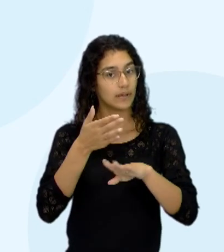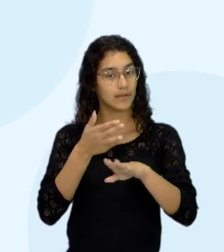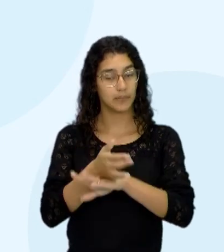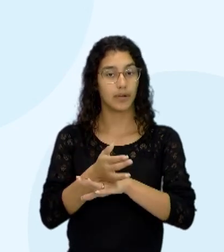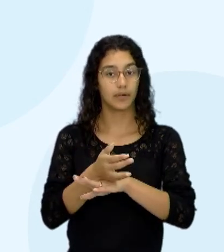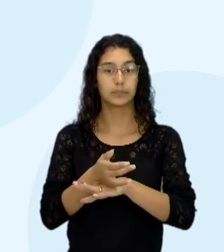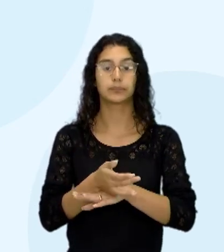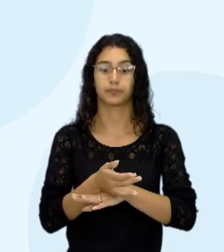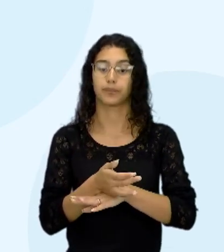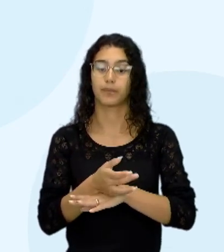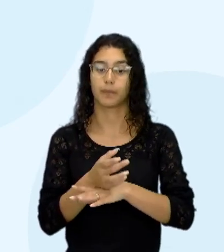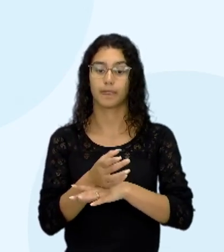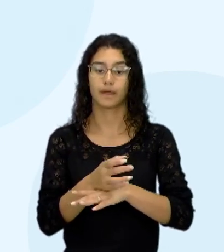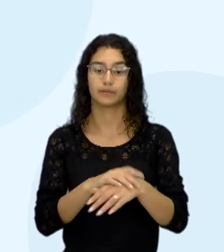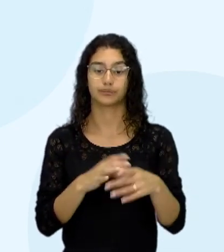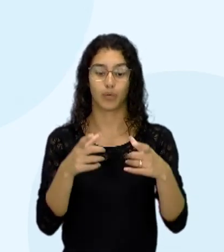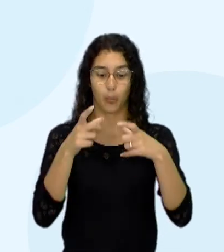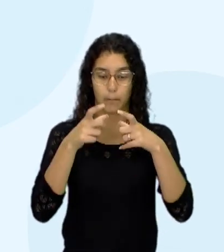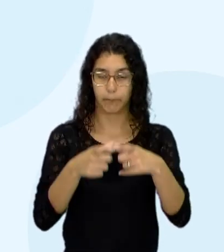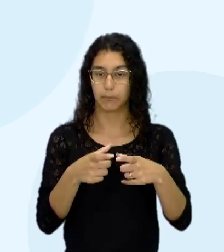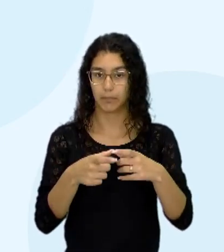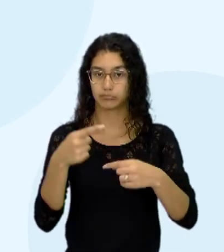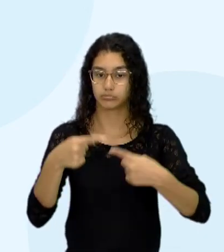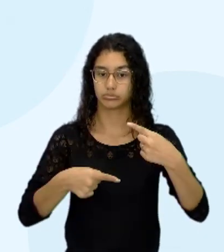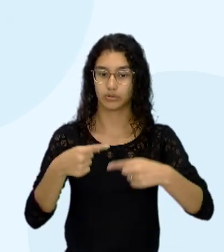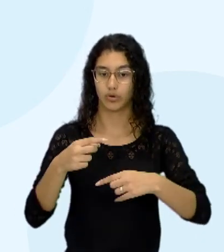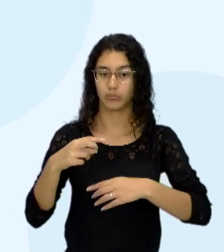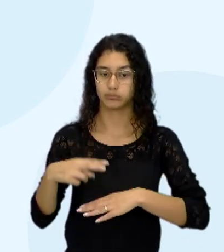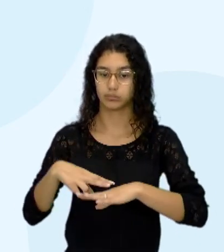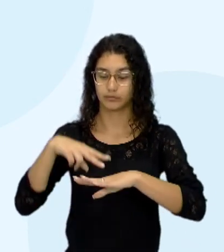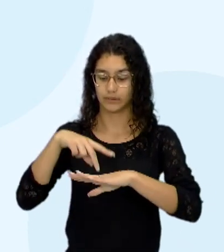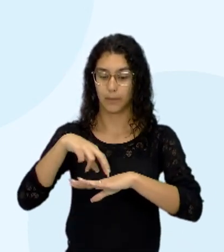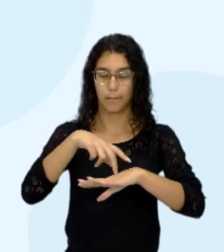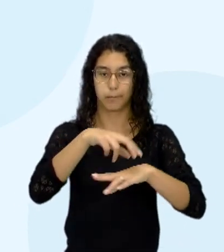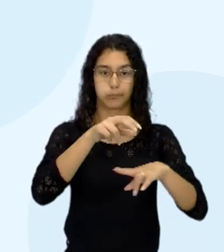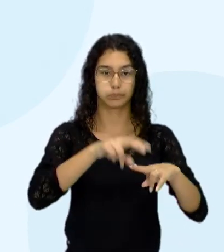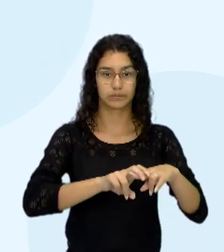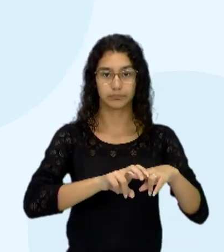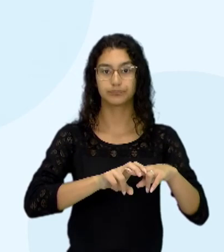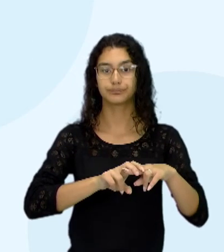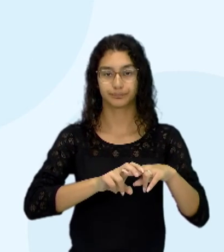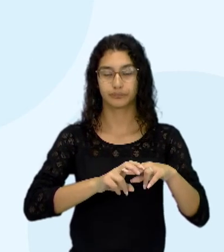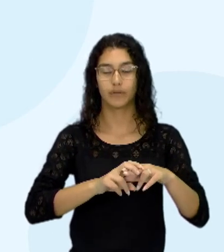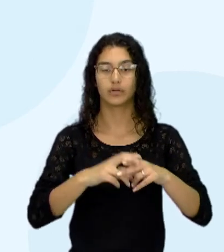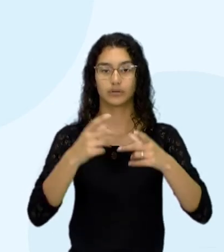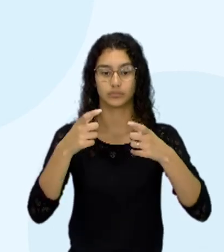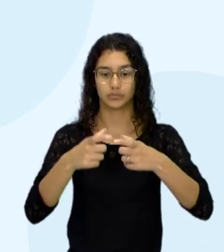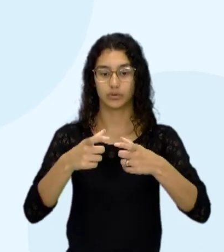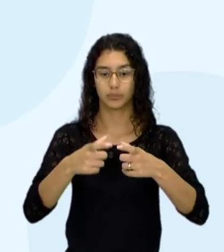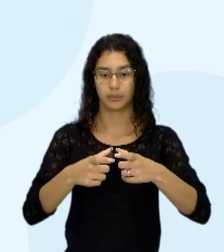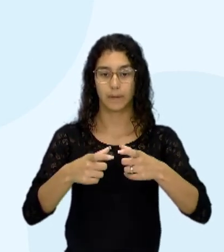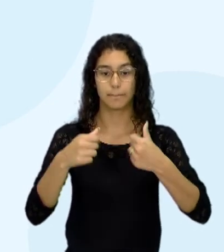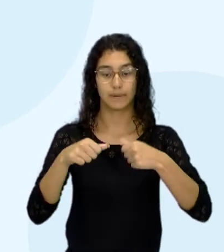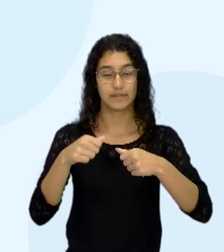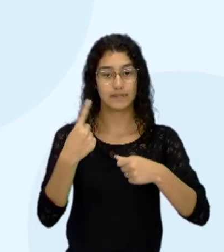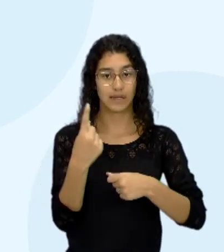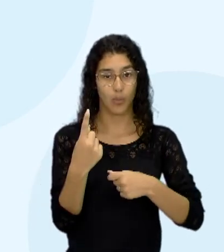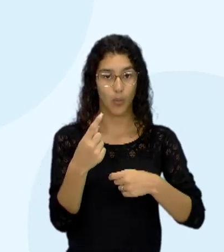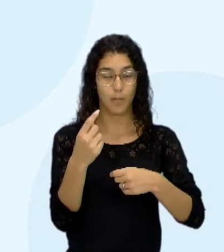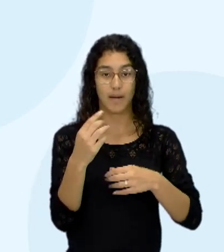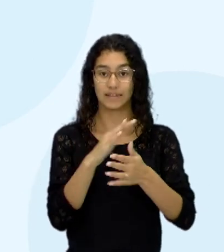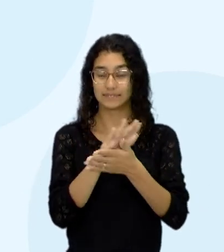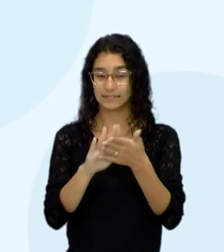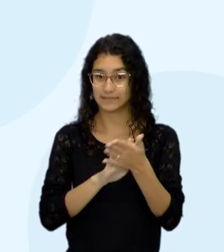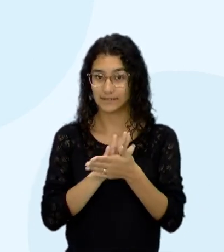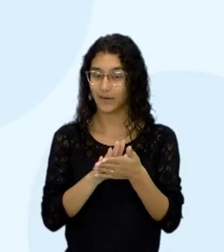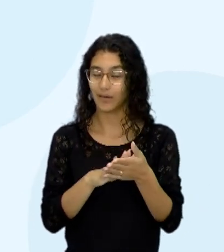do interno, né? Basta levantar e ocupar a cadeira vazia. No círculo central deve sempre haver uma cadeira vazia, por